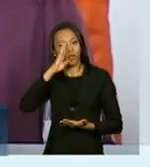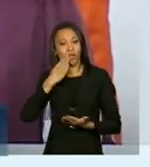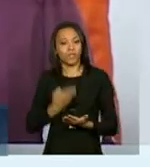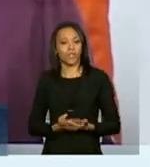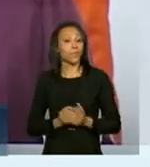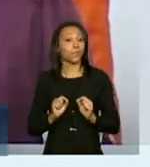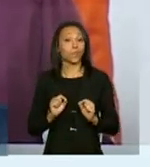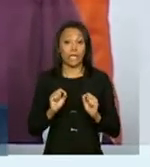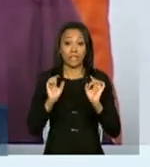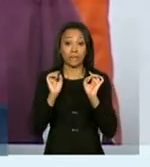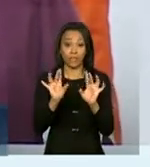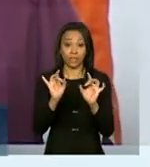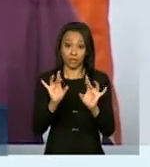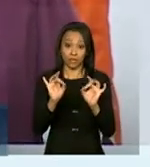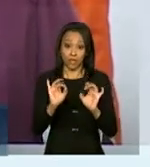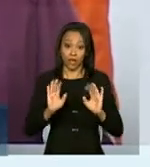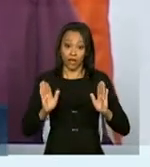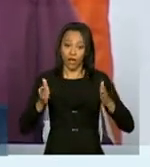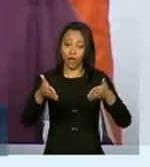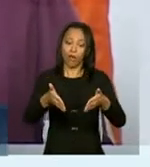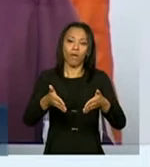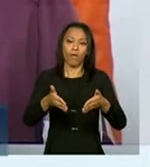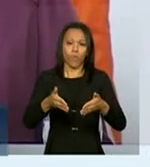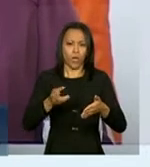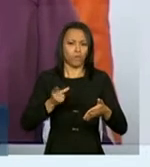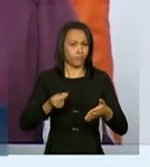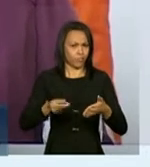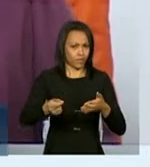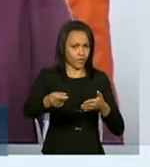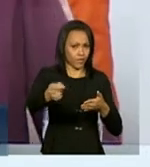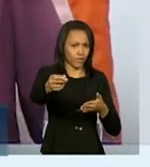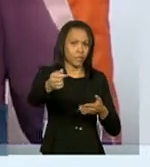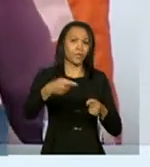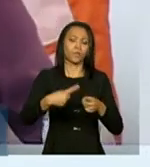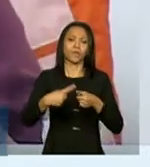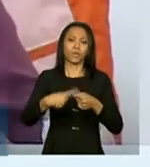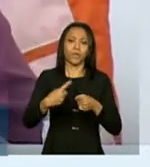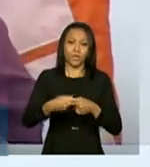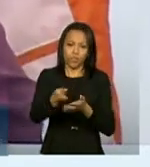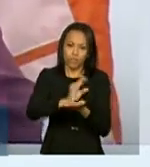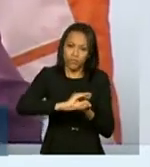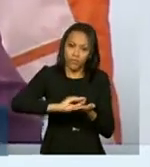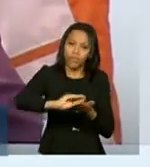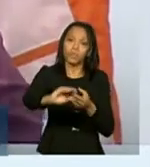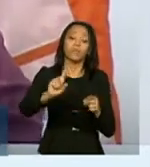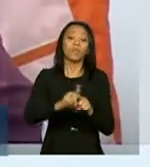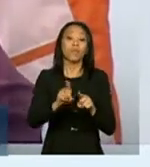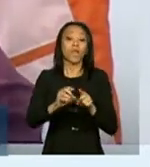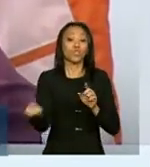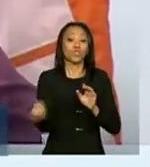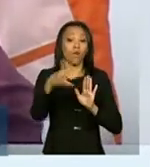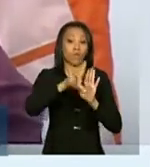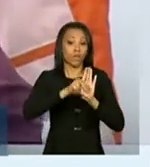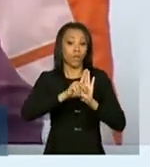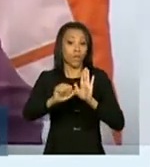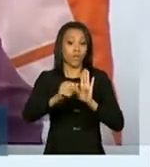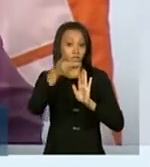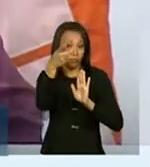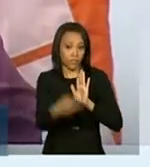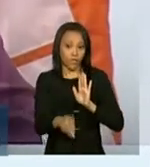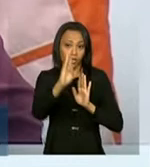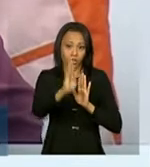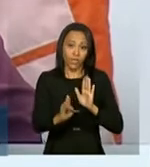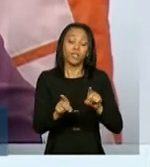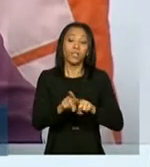especialmente a política de sustentação do investimento e as novas legislações de conteúdo nacional e de